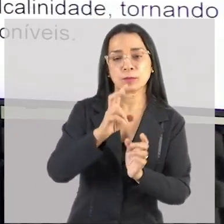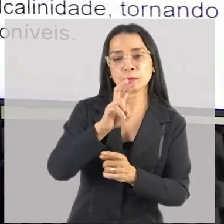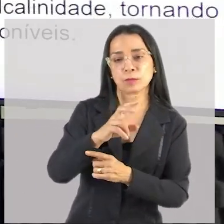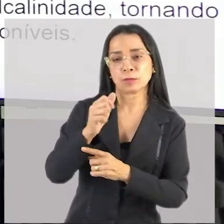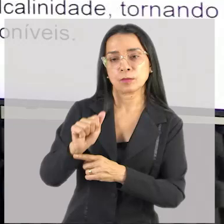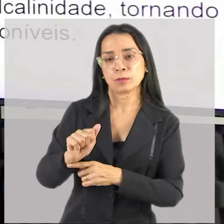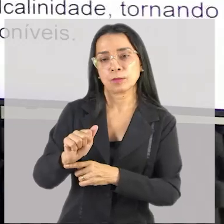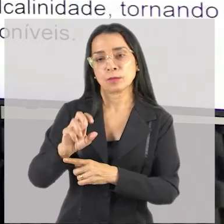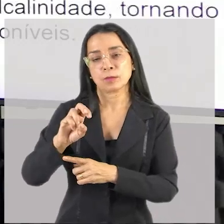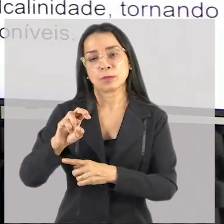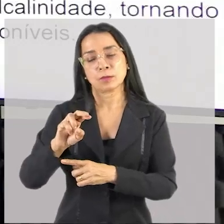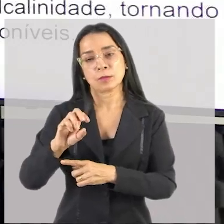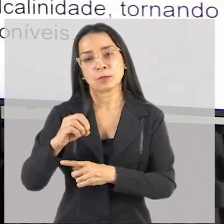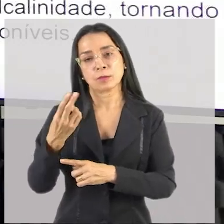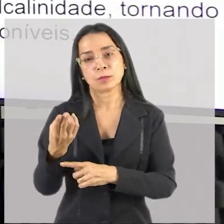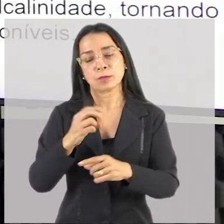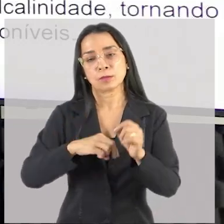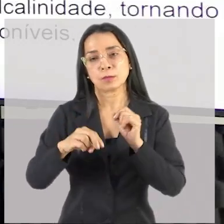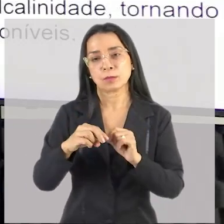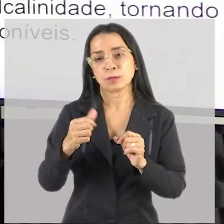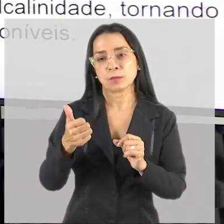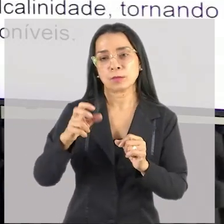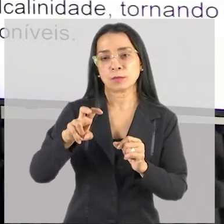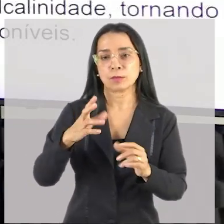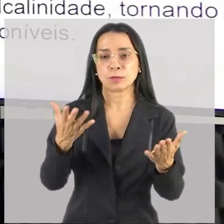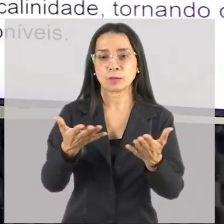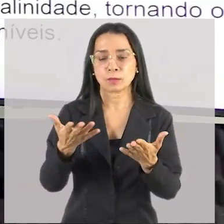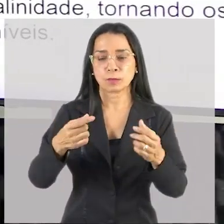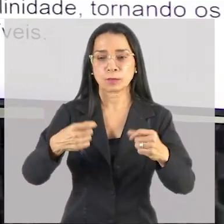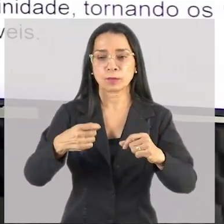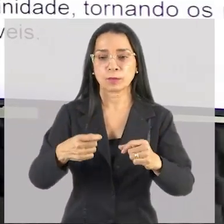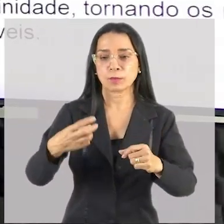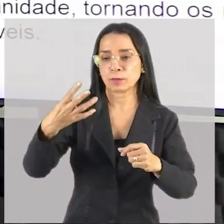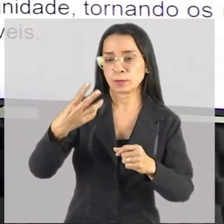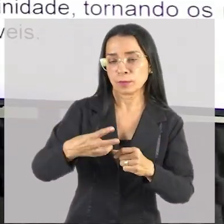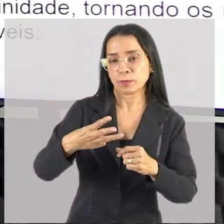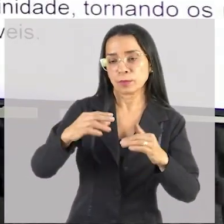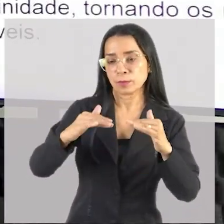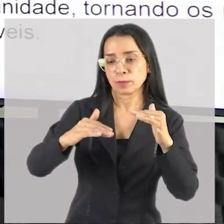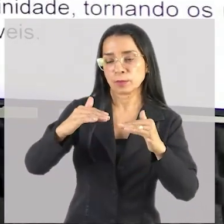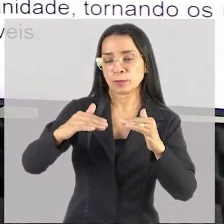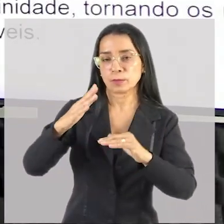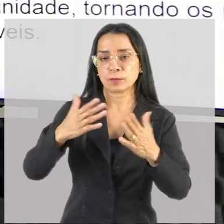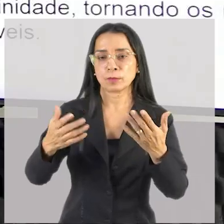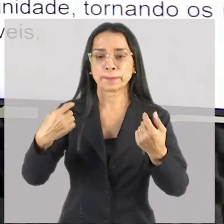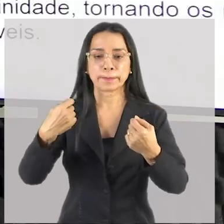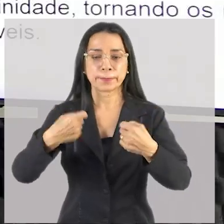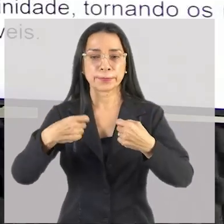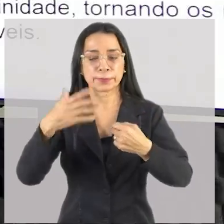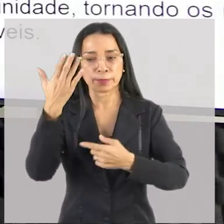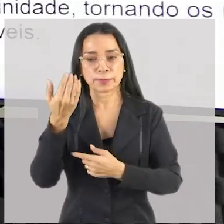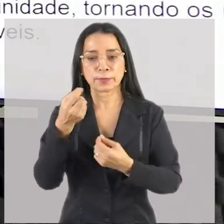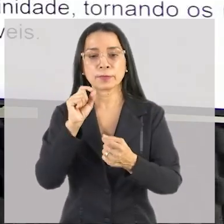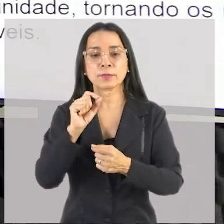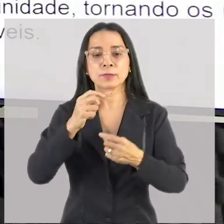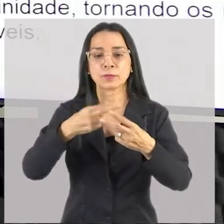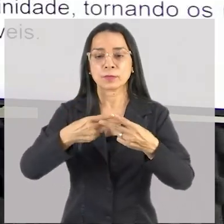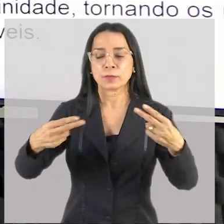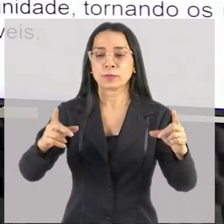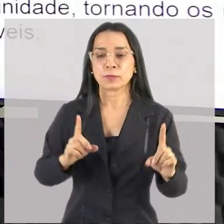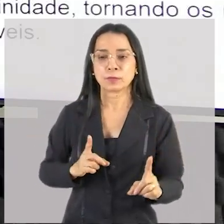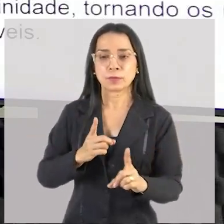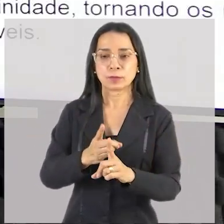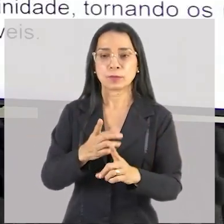família 15 hoje, precisa de 3 para se estabilizar. Então tu precisa saber onde os elementos se encontram, tá? Não deixa isso